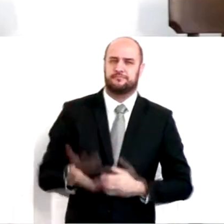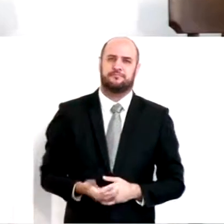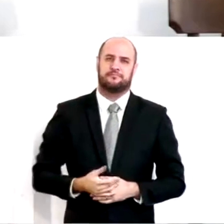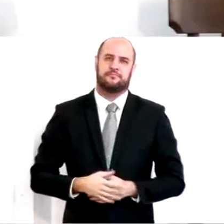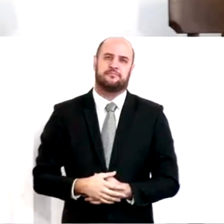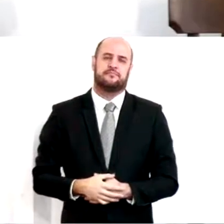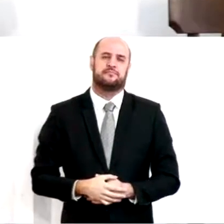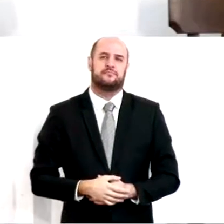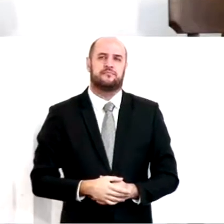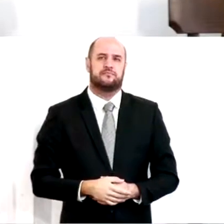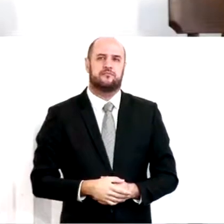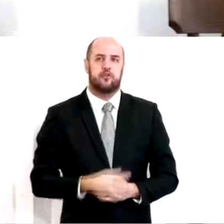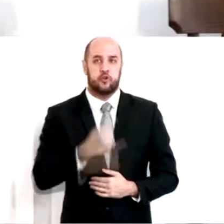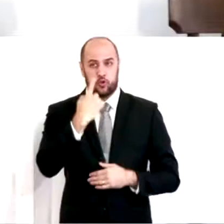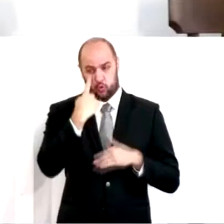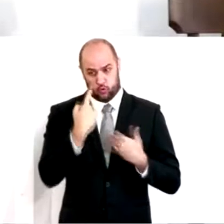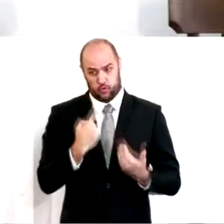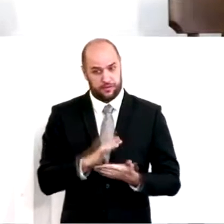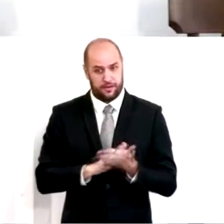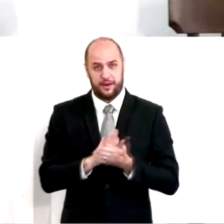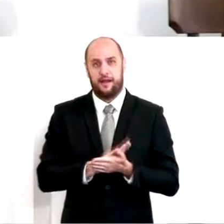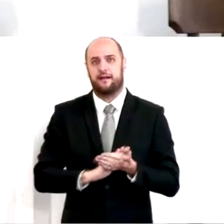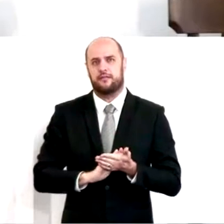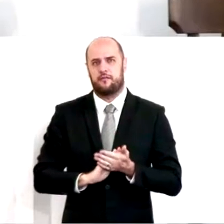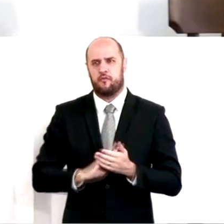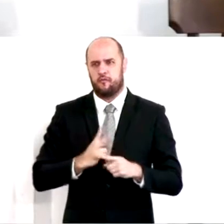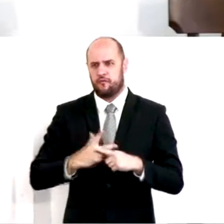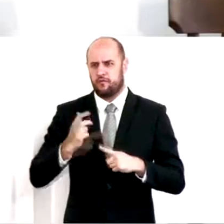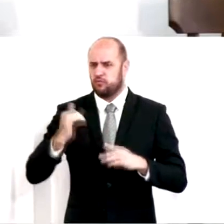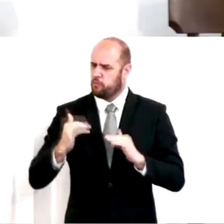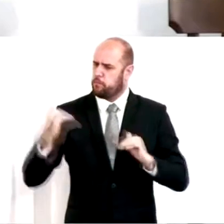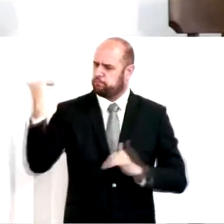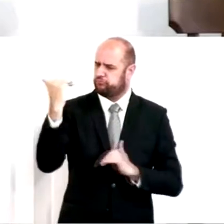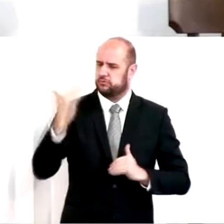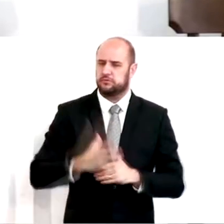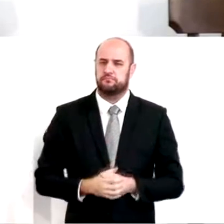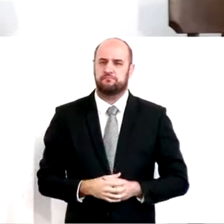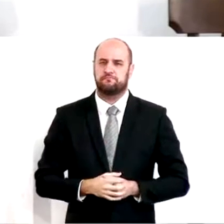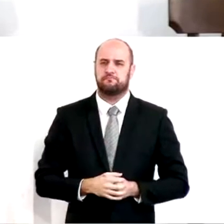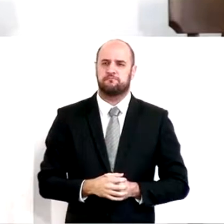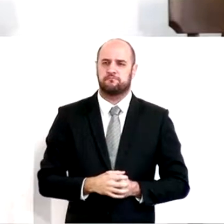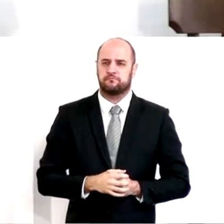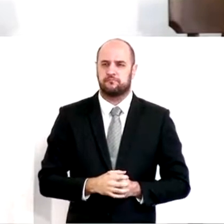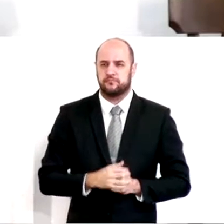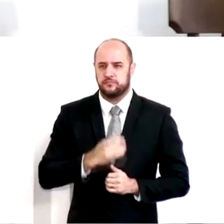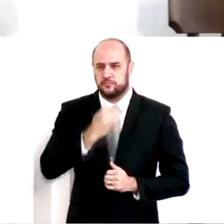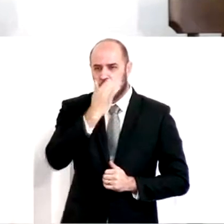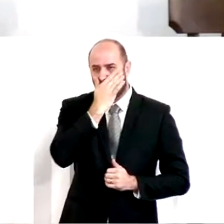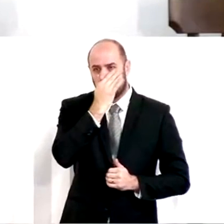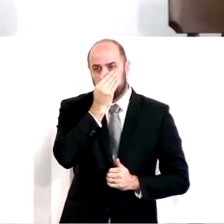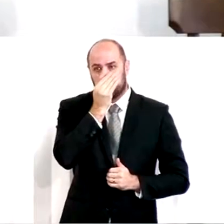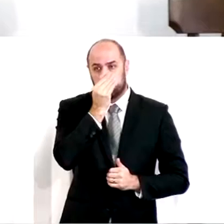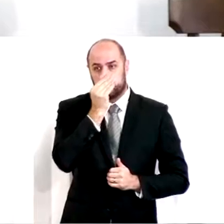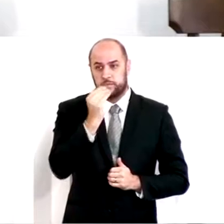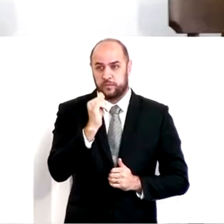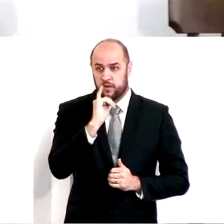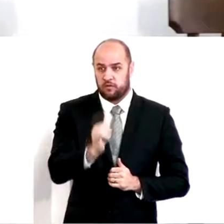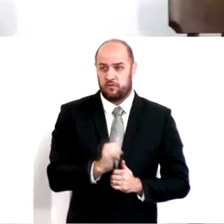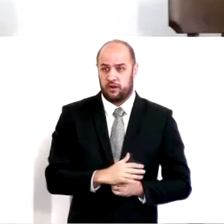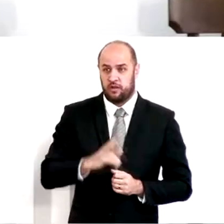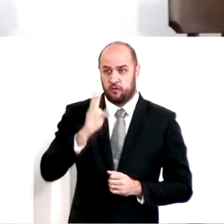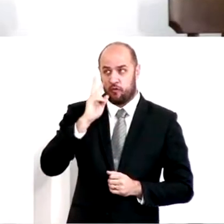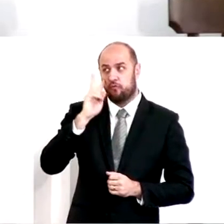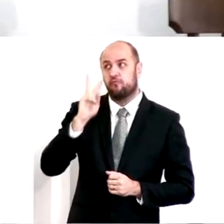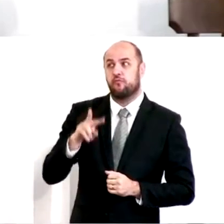contestação. Uma grande vitória. Aquela vitória que todo mundo olhava e dizia: gente, como ele fez